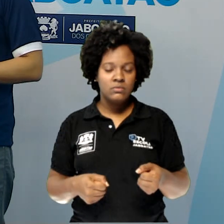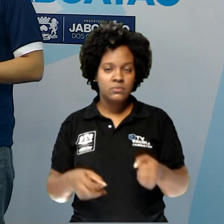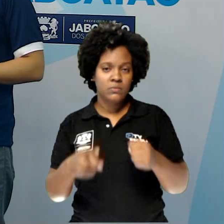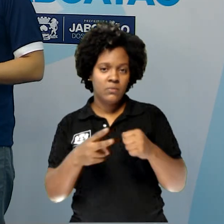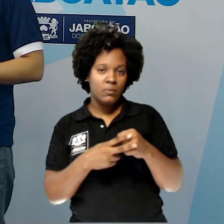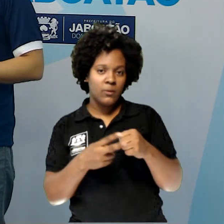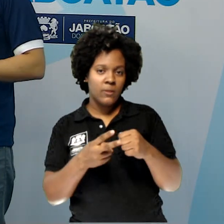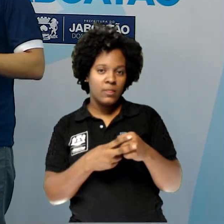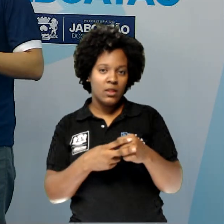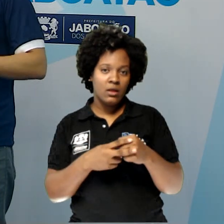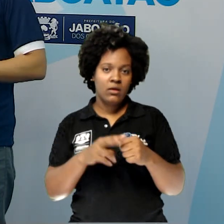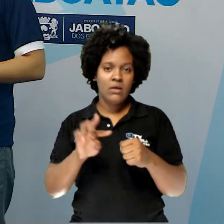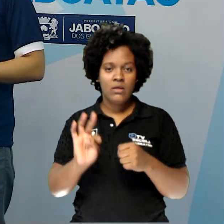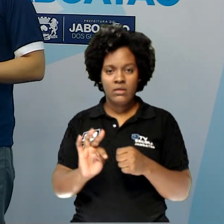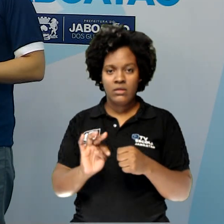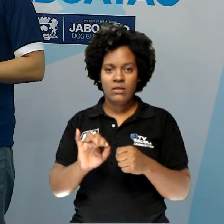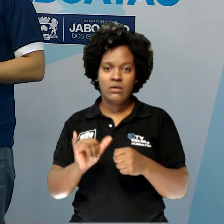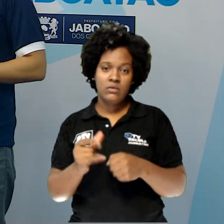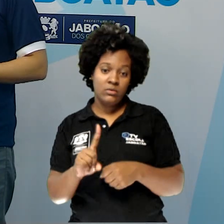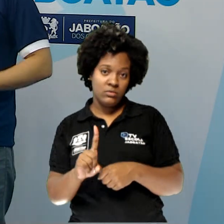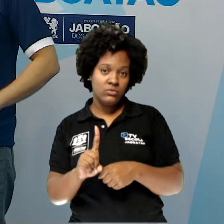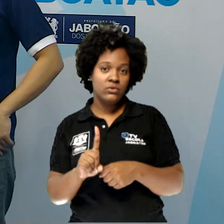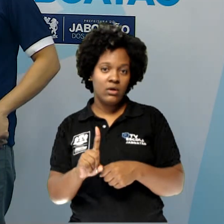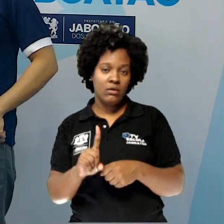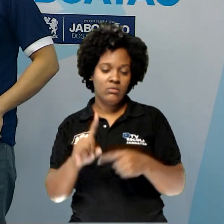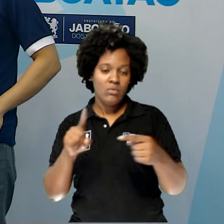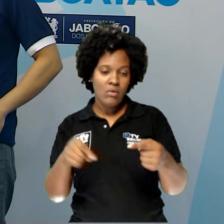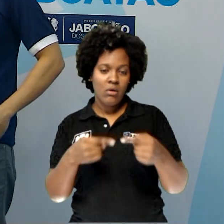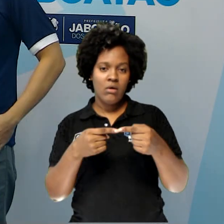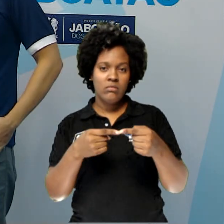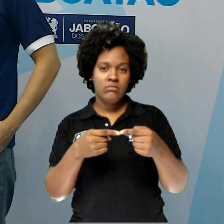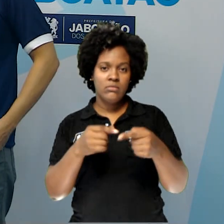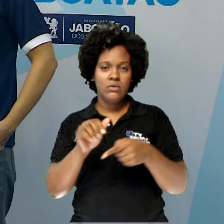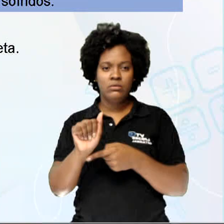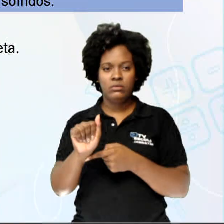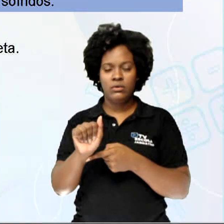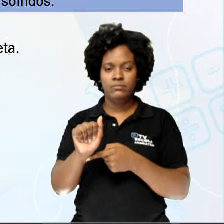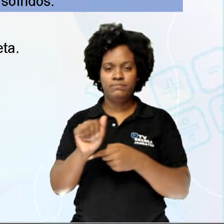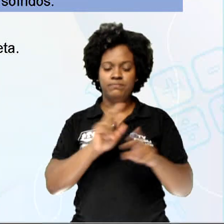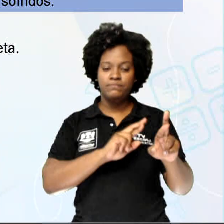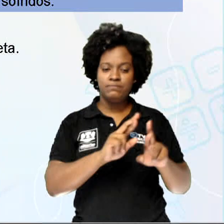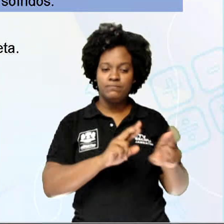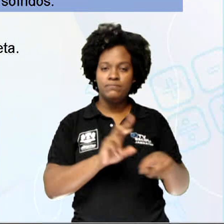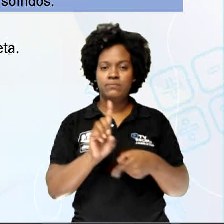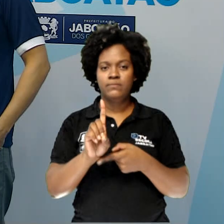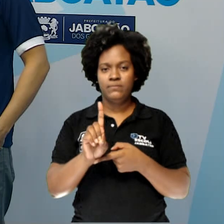transitivos indiretos e regem a preposição a. Confirmando aí o nosso gabarito, letra D.